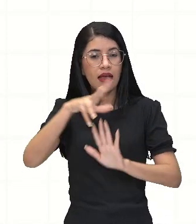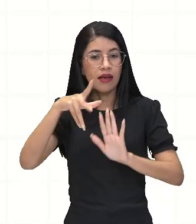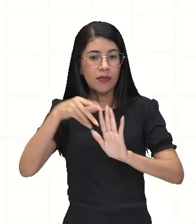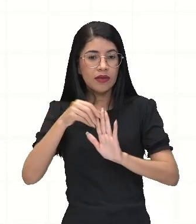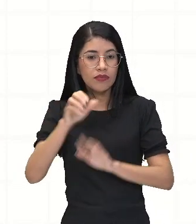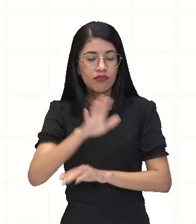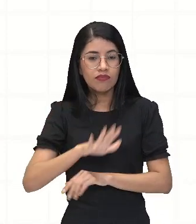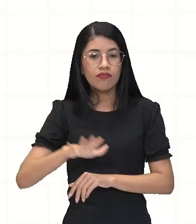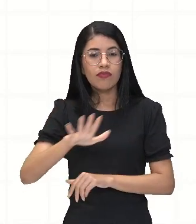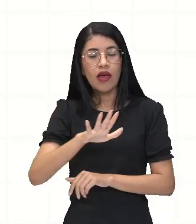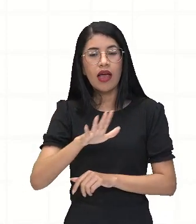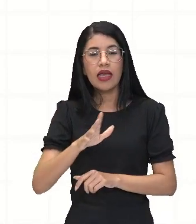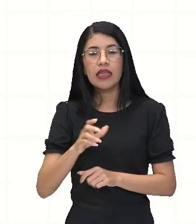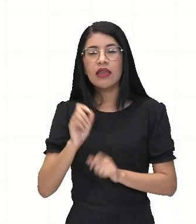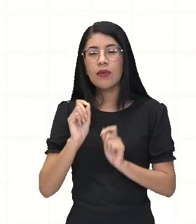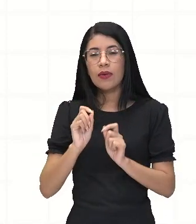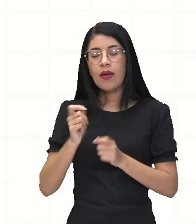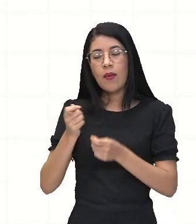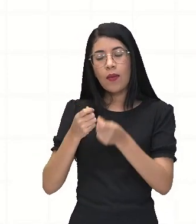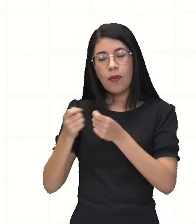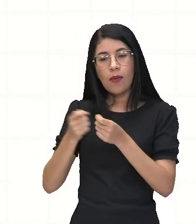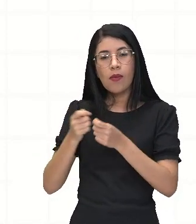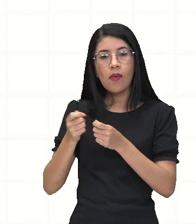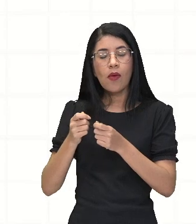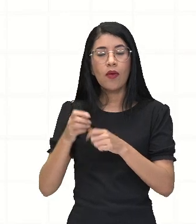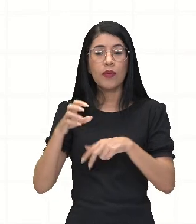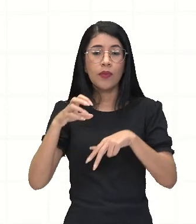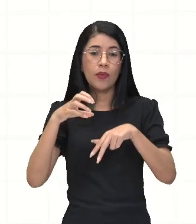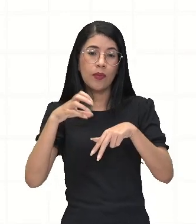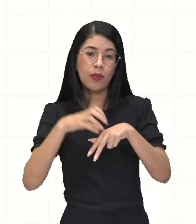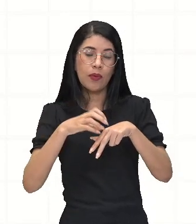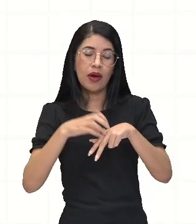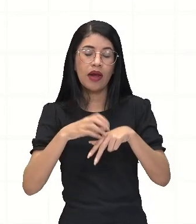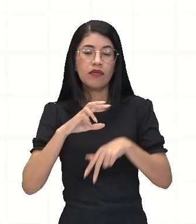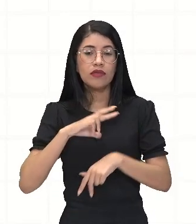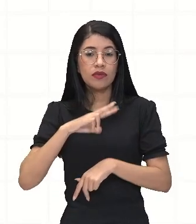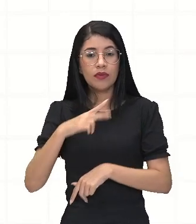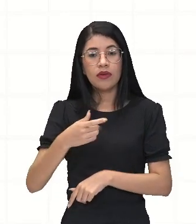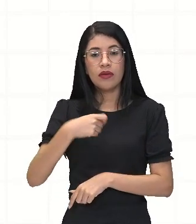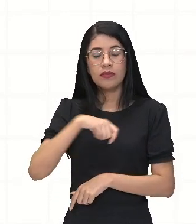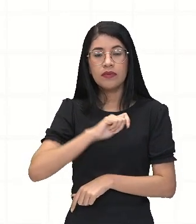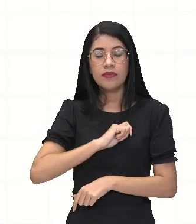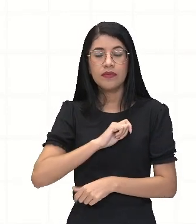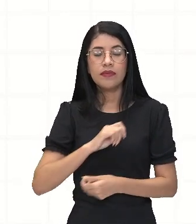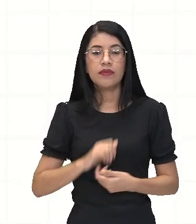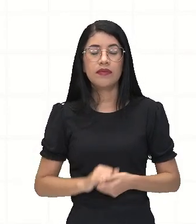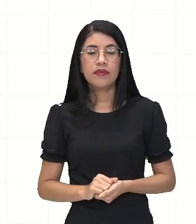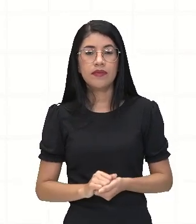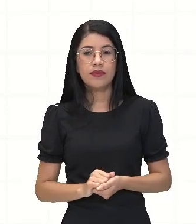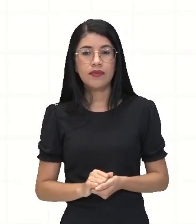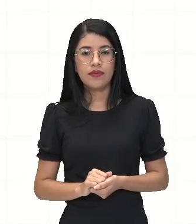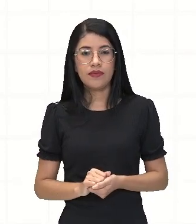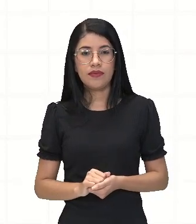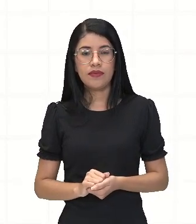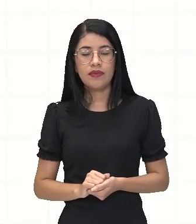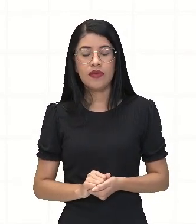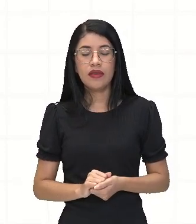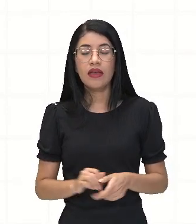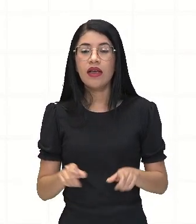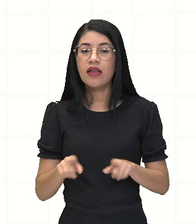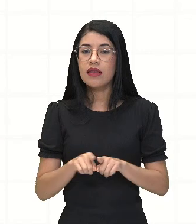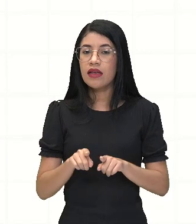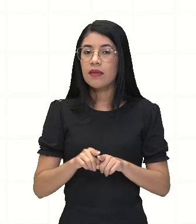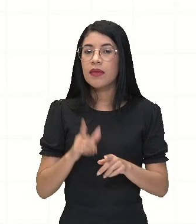que estava sob o controle dos reinos ibéricos. E nesse meio termo, a gente vai ter então